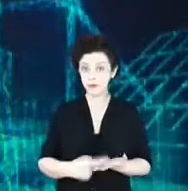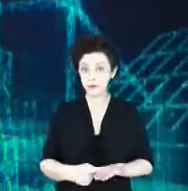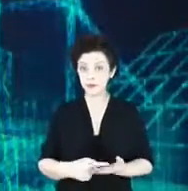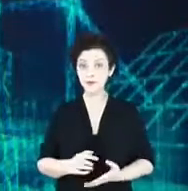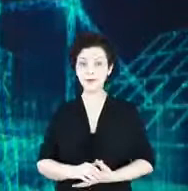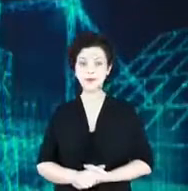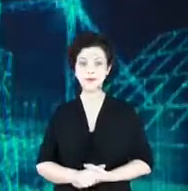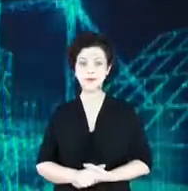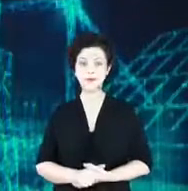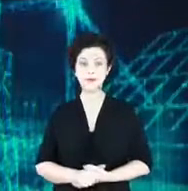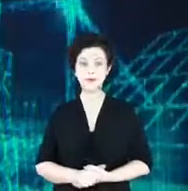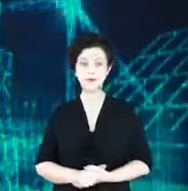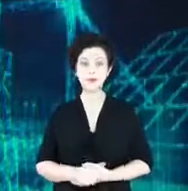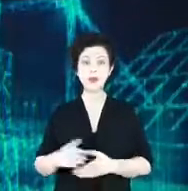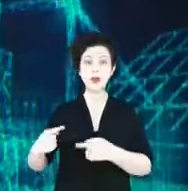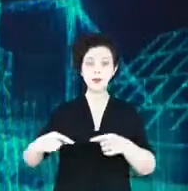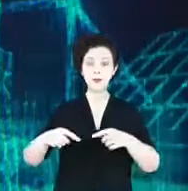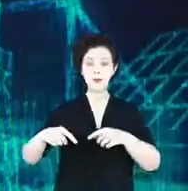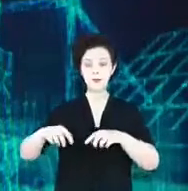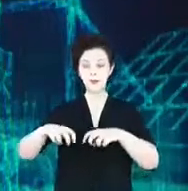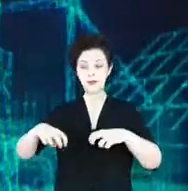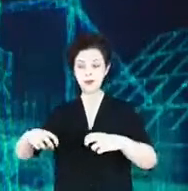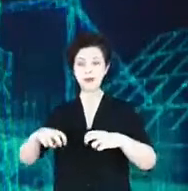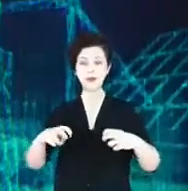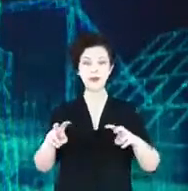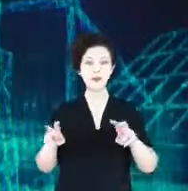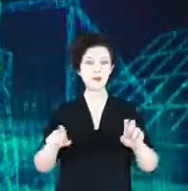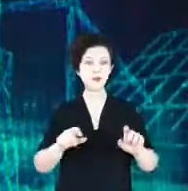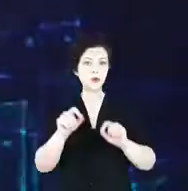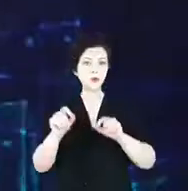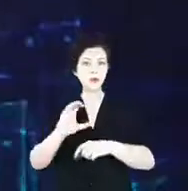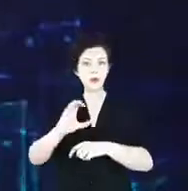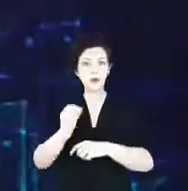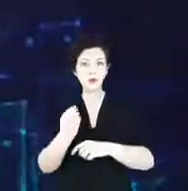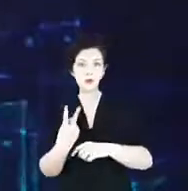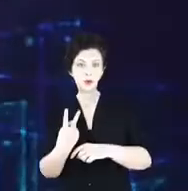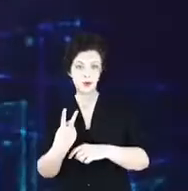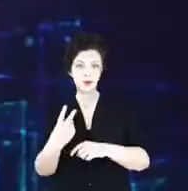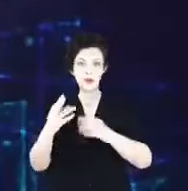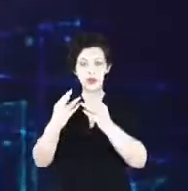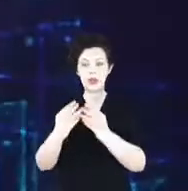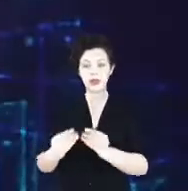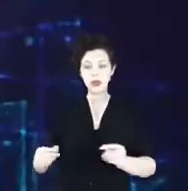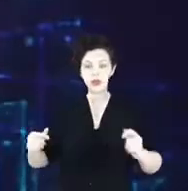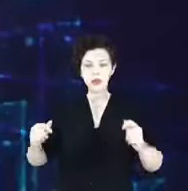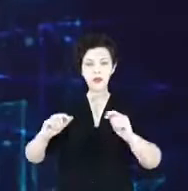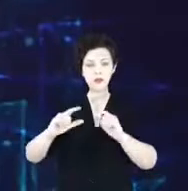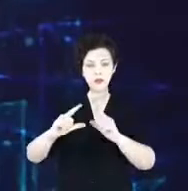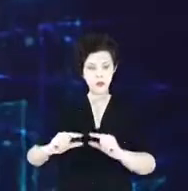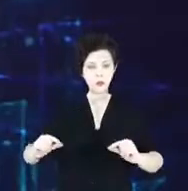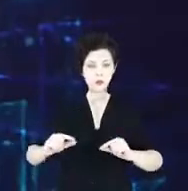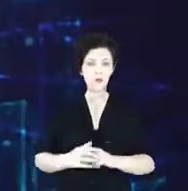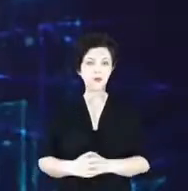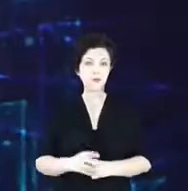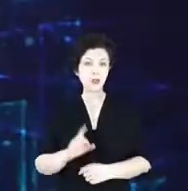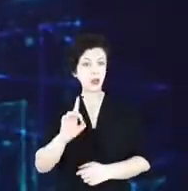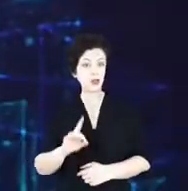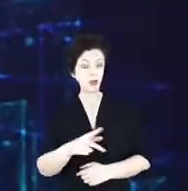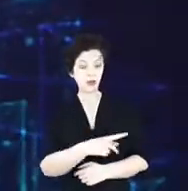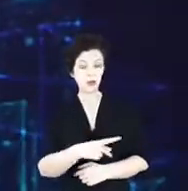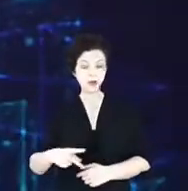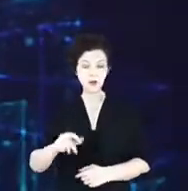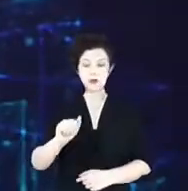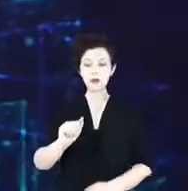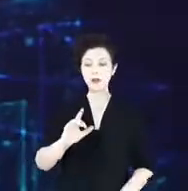Nossa primeira mesa de debates do dia é sobre descarbonização. Eu convido a diretora-presidente da AB